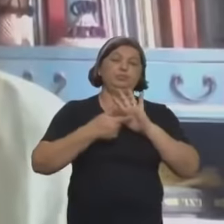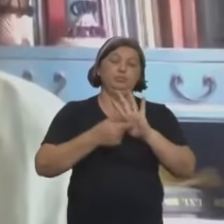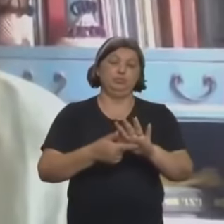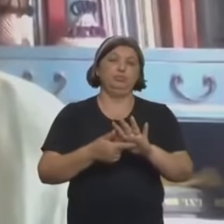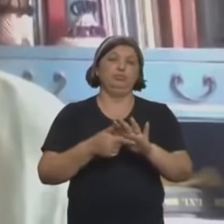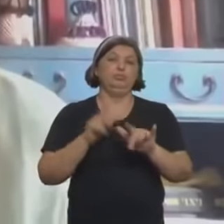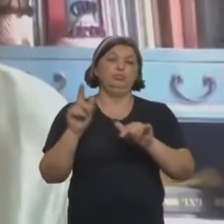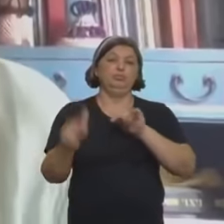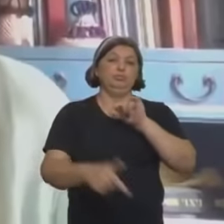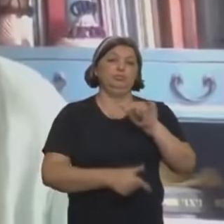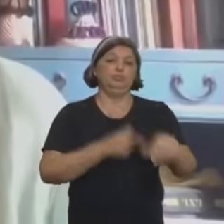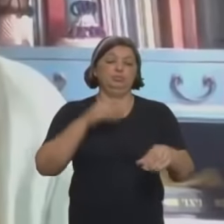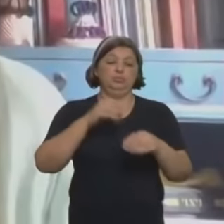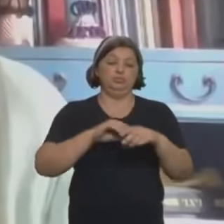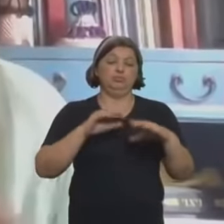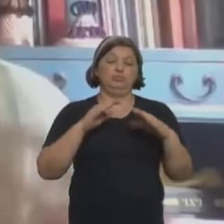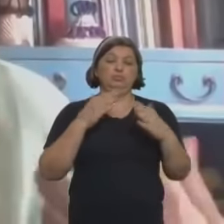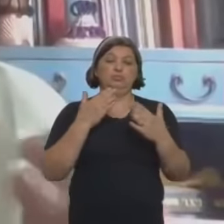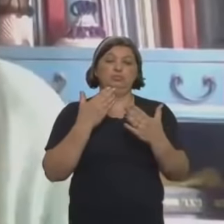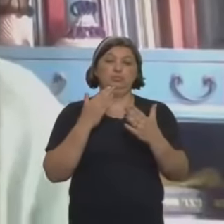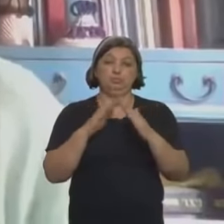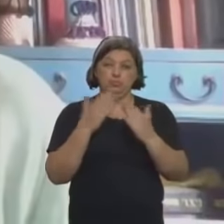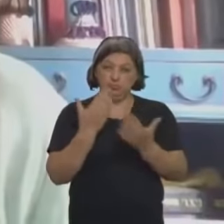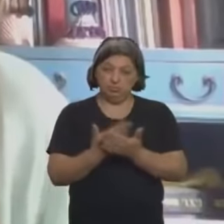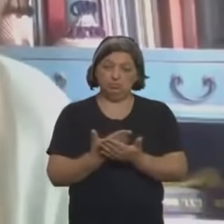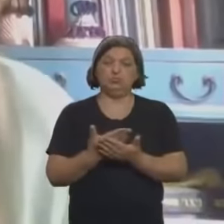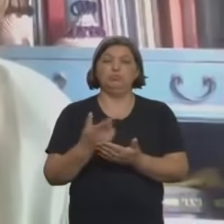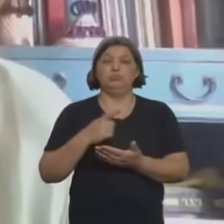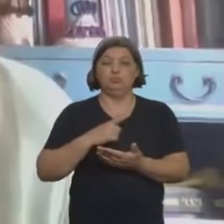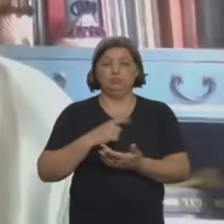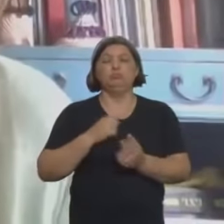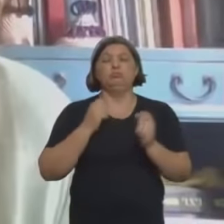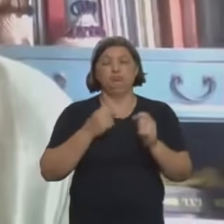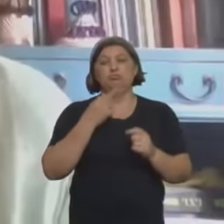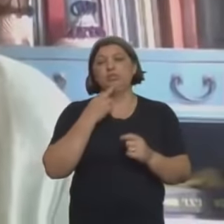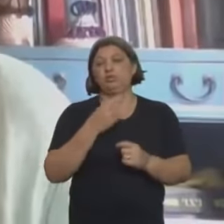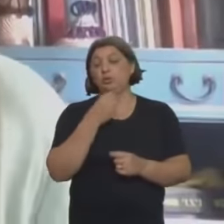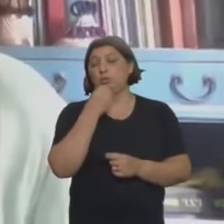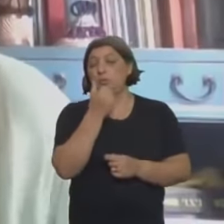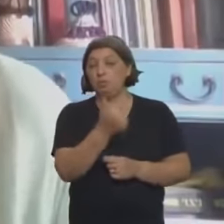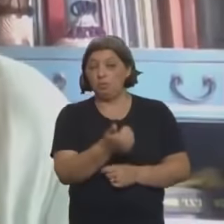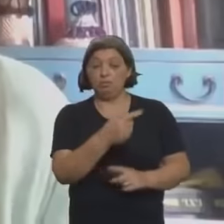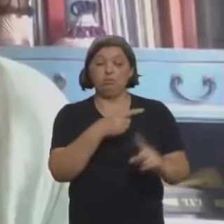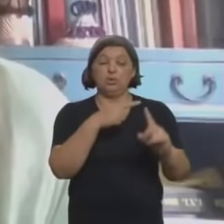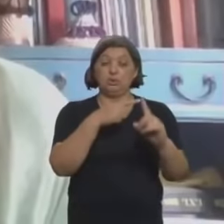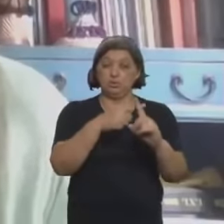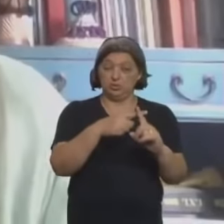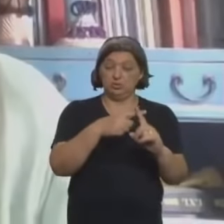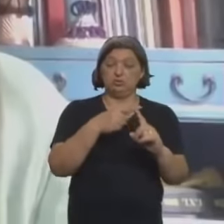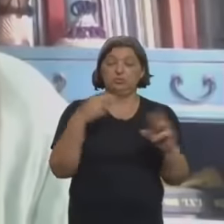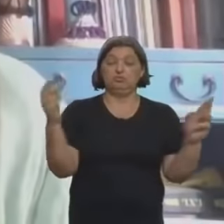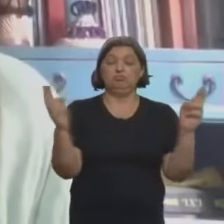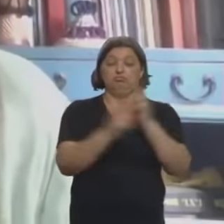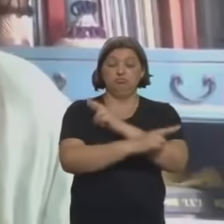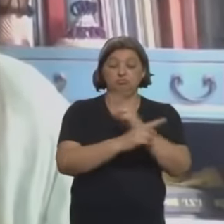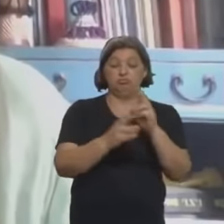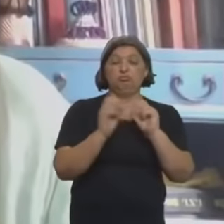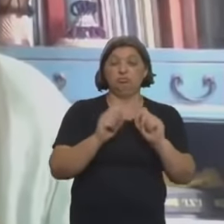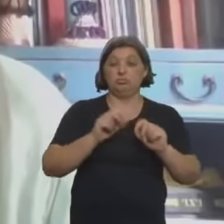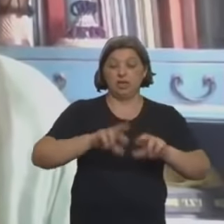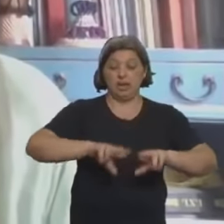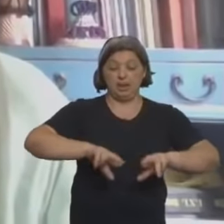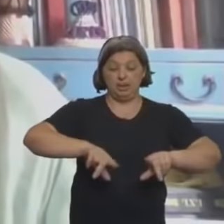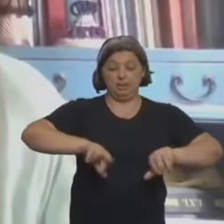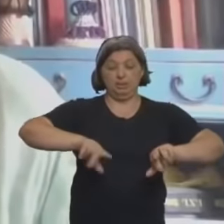trabalhar a empatia na escola tem dado muito resultado em relação a lidar com essas diferenças, mas, de